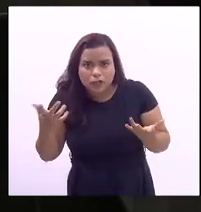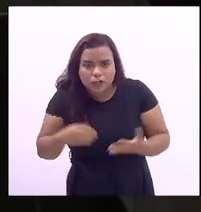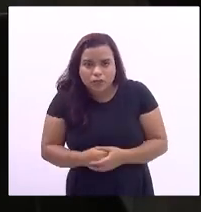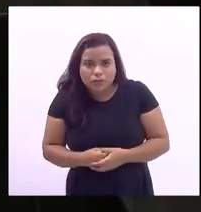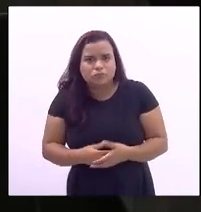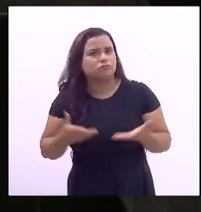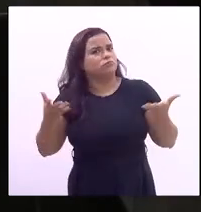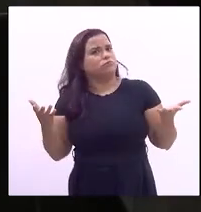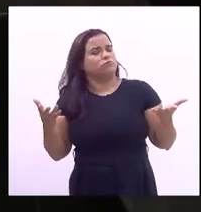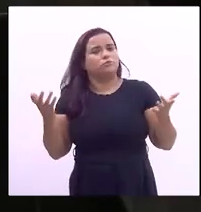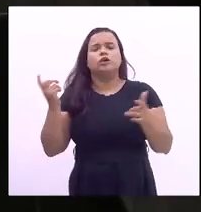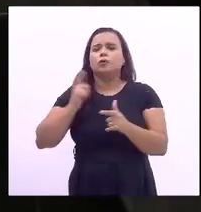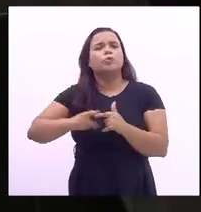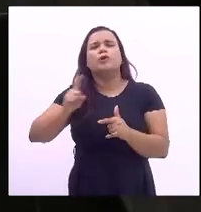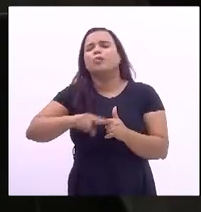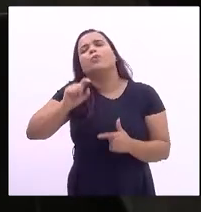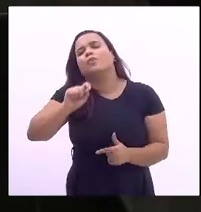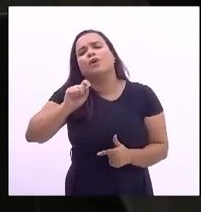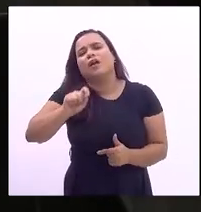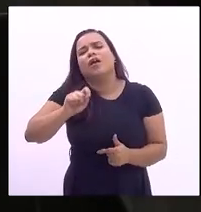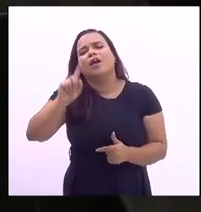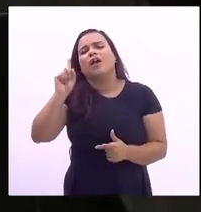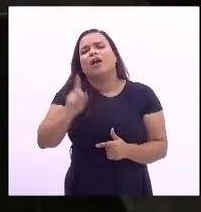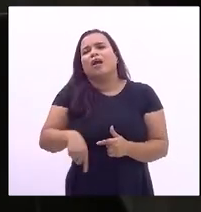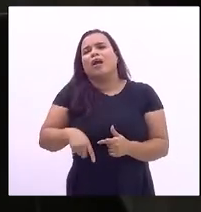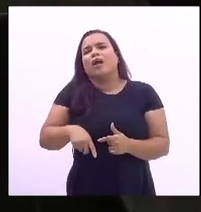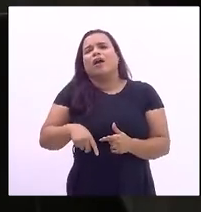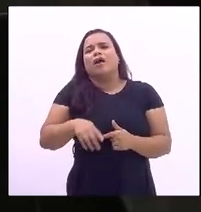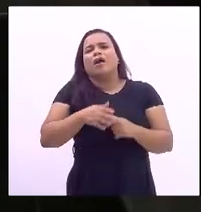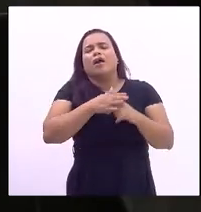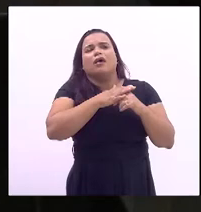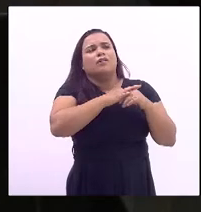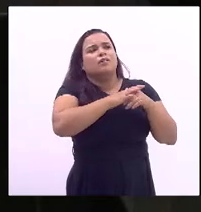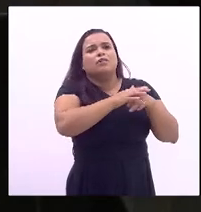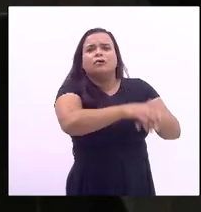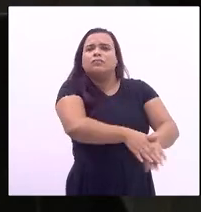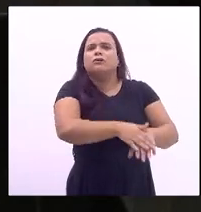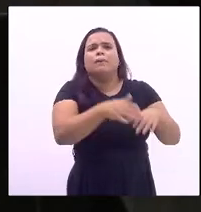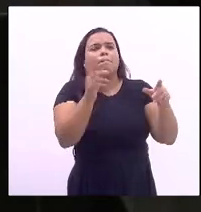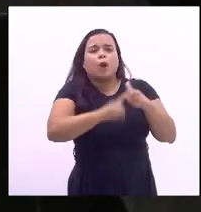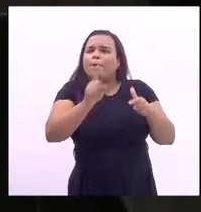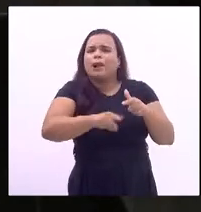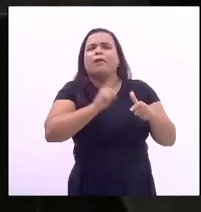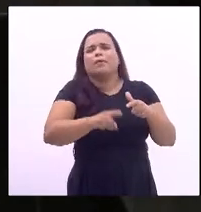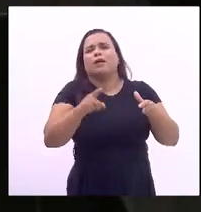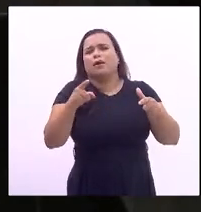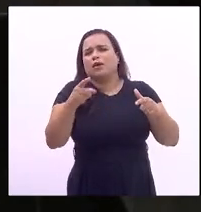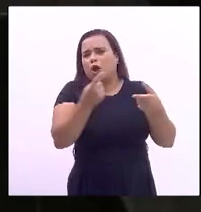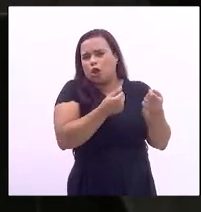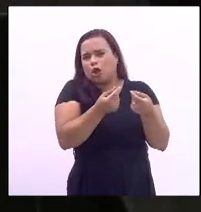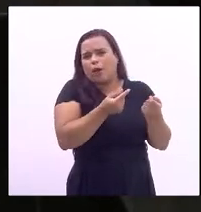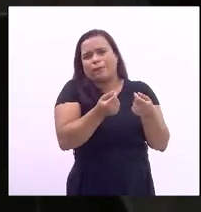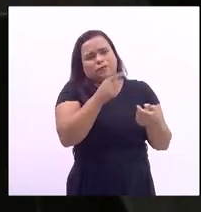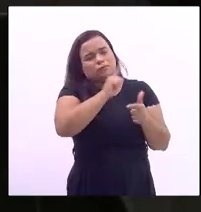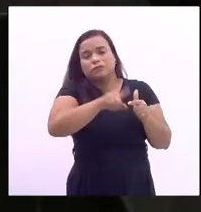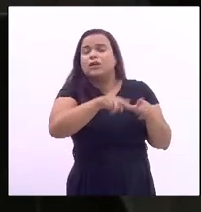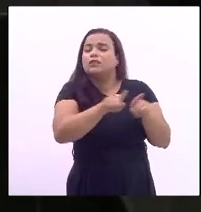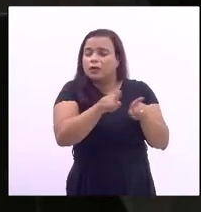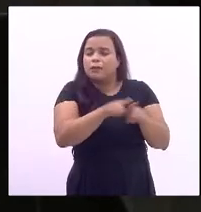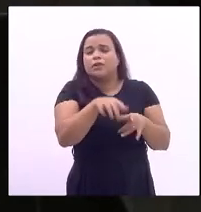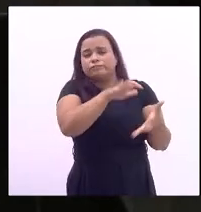o problema também da depressão Econômica os atingir né mas tô levantando essa